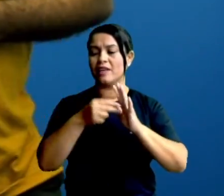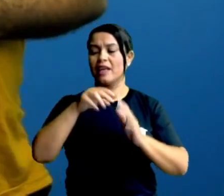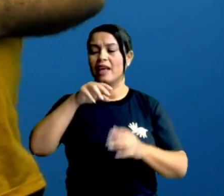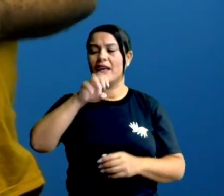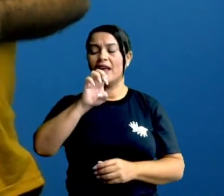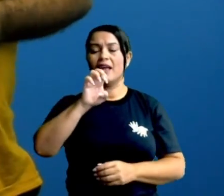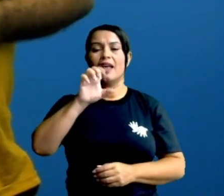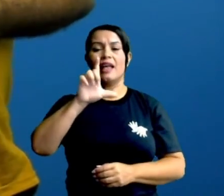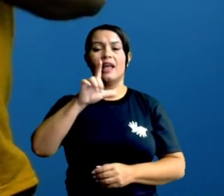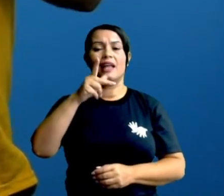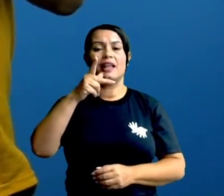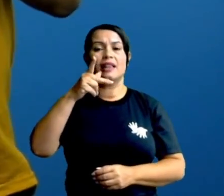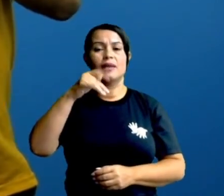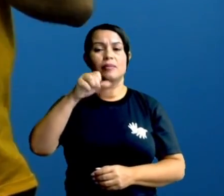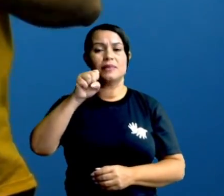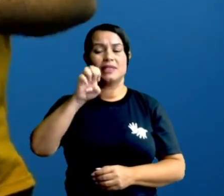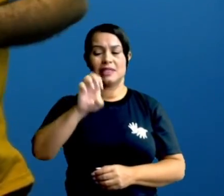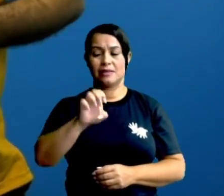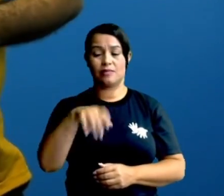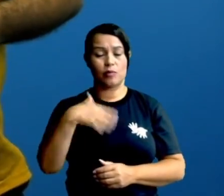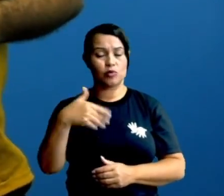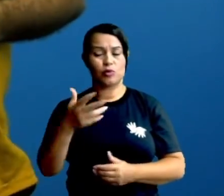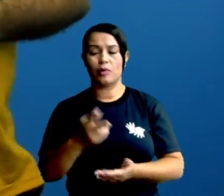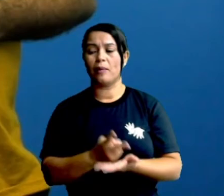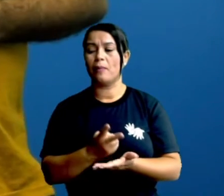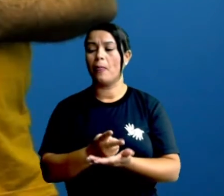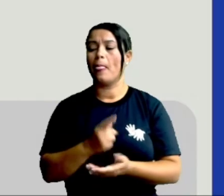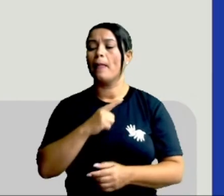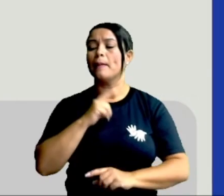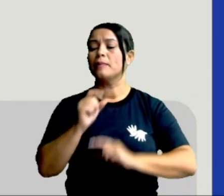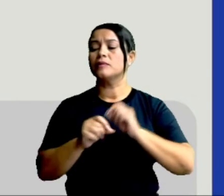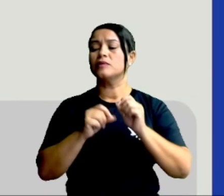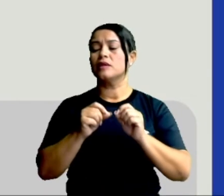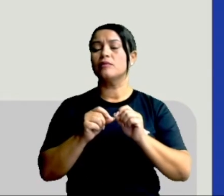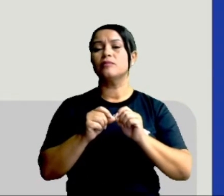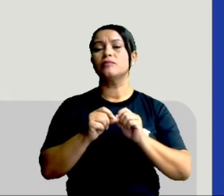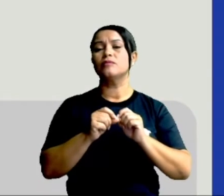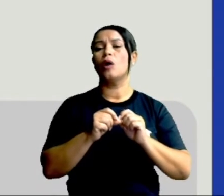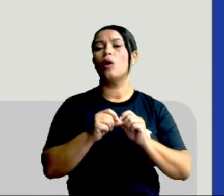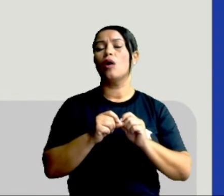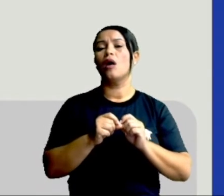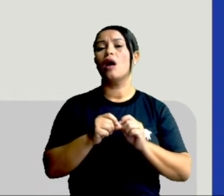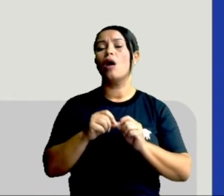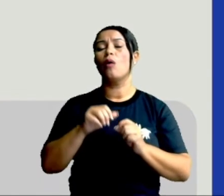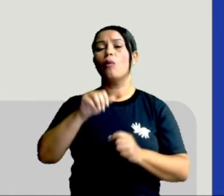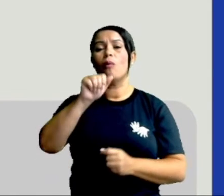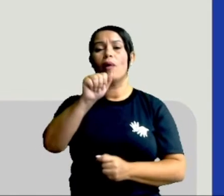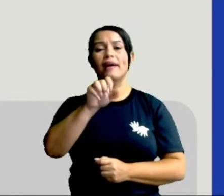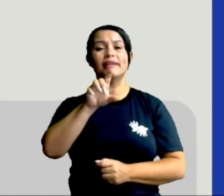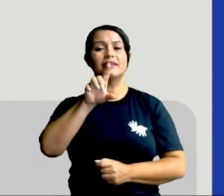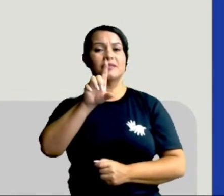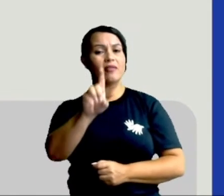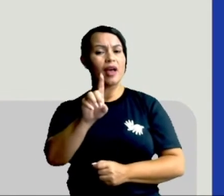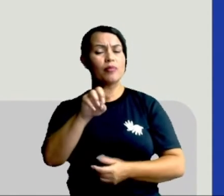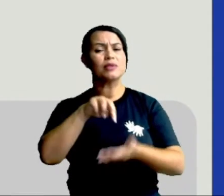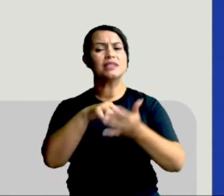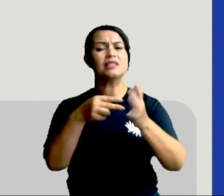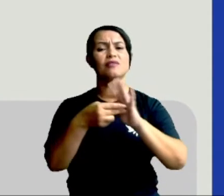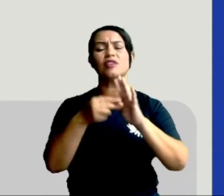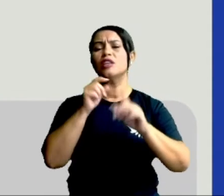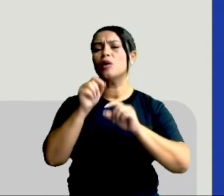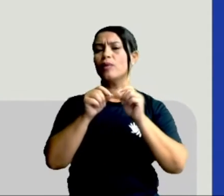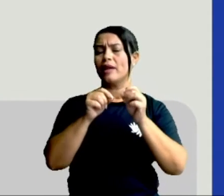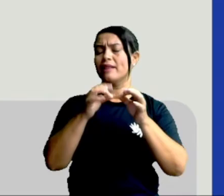elipse, ok? Vamos adiante. Nós temos ainda no caso, o advérbio, né? E nós temos